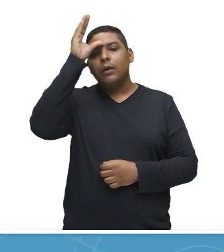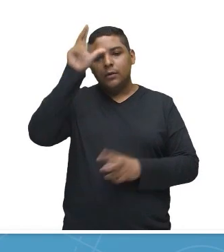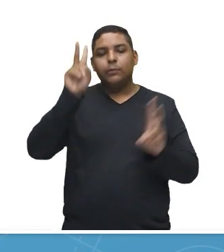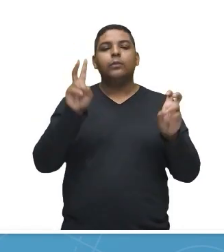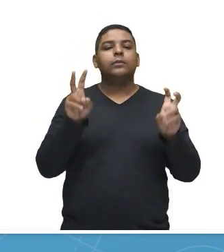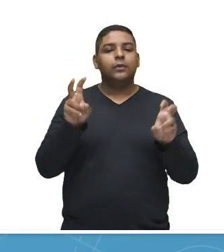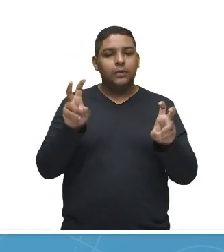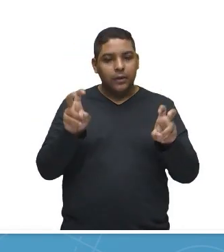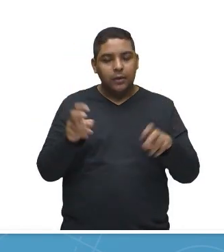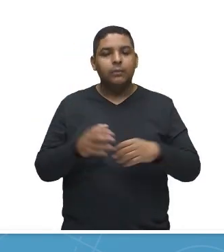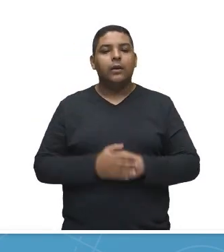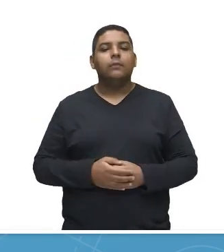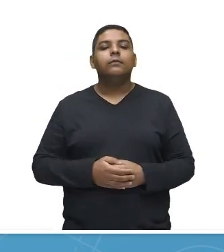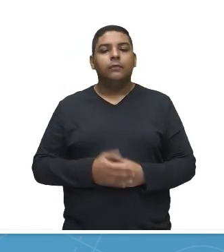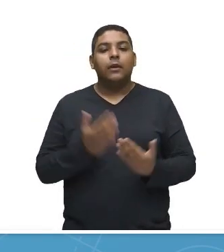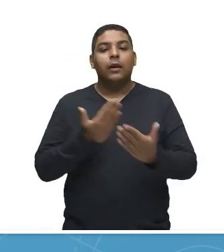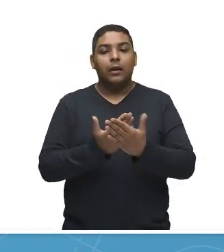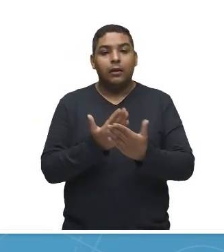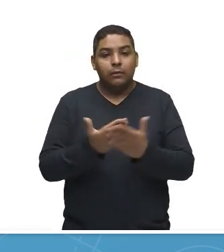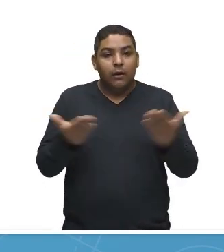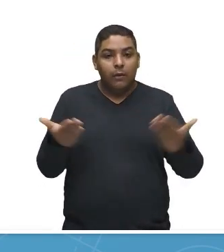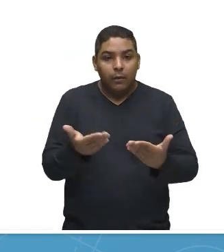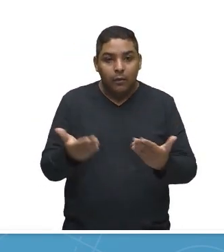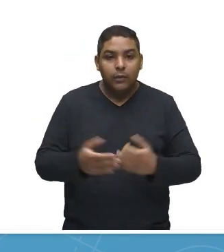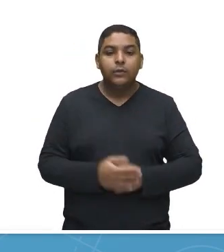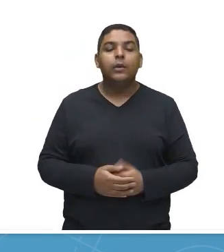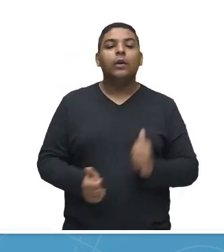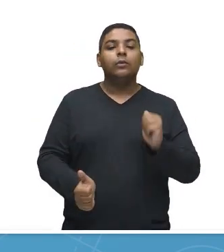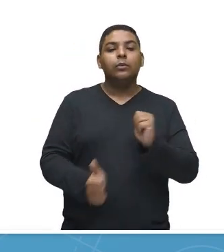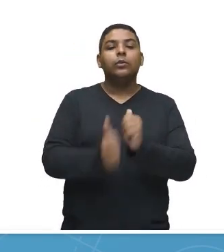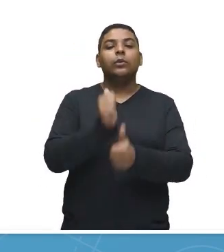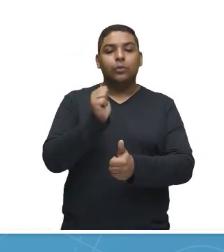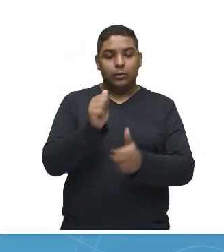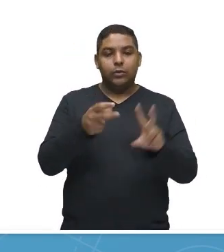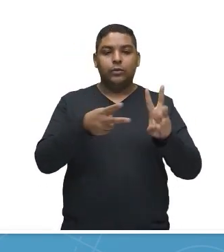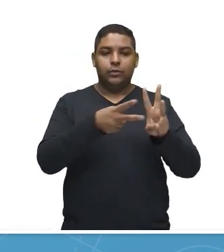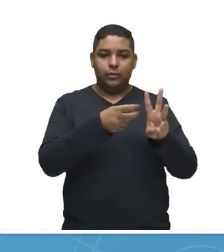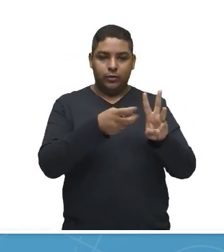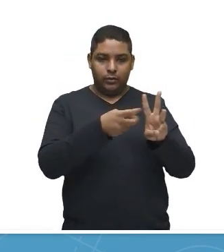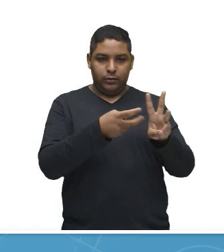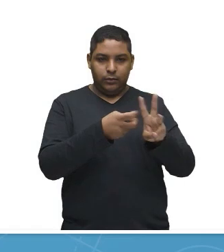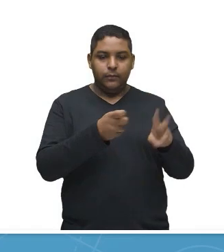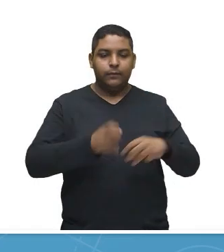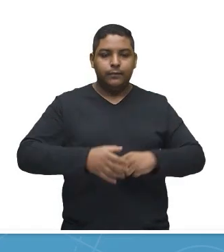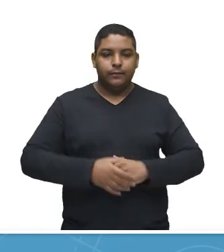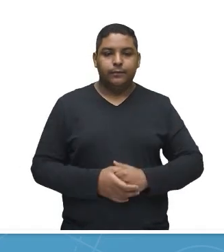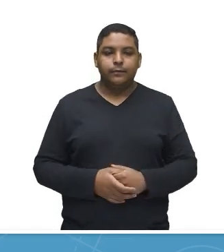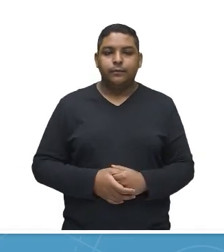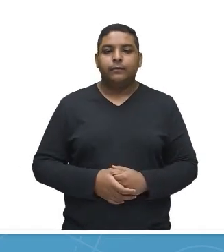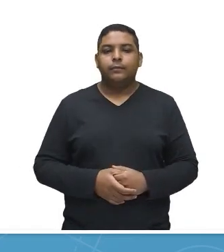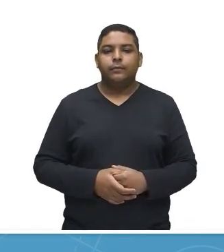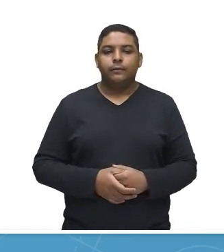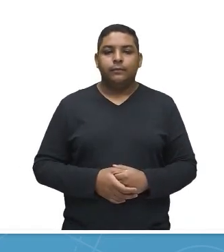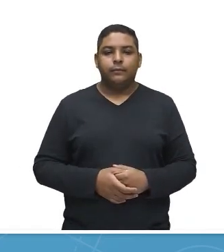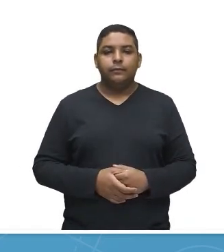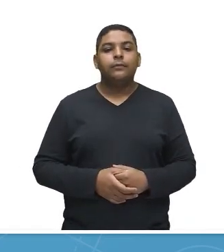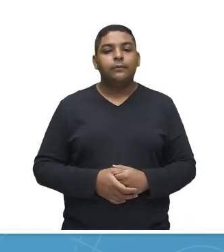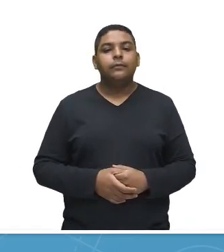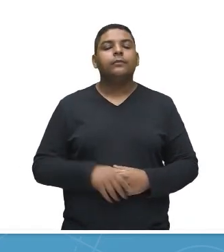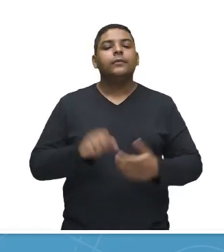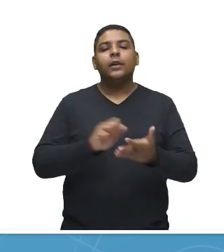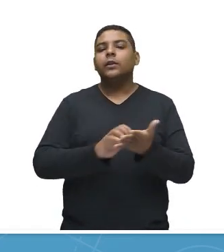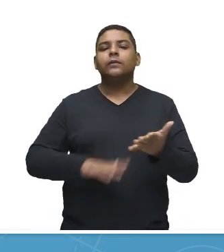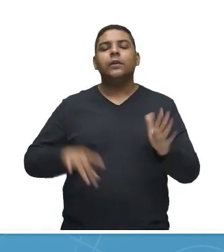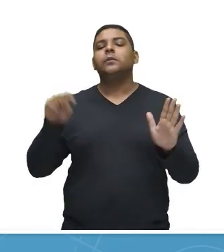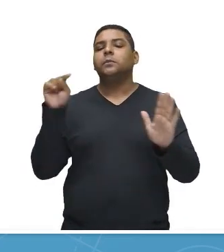da aula de hoje, que é sobre lutas corporais indígenas. Então, na nossa atividade, vamos relembrar o que eu pedi